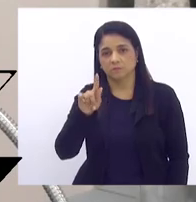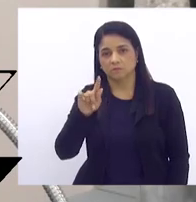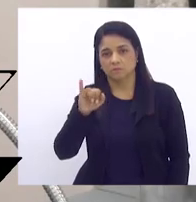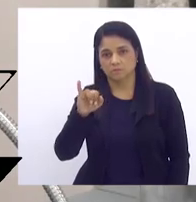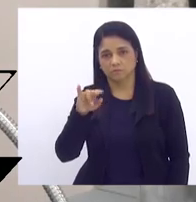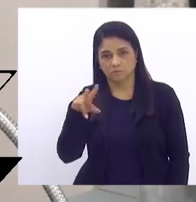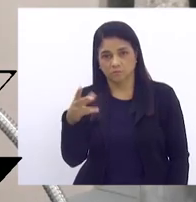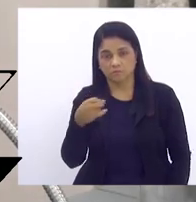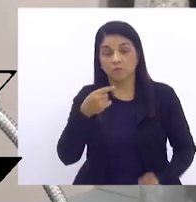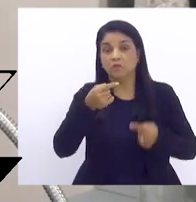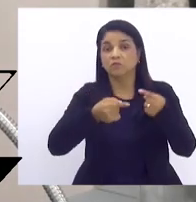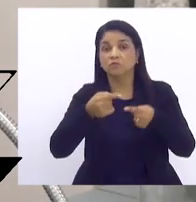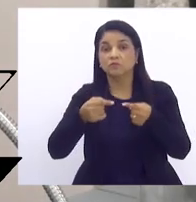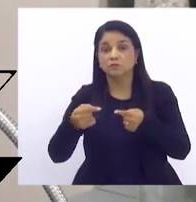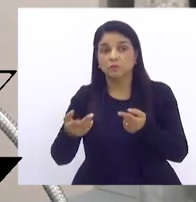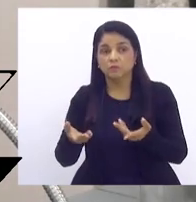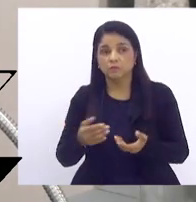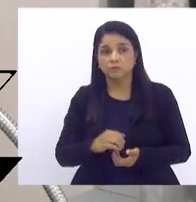Em discussão.